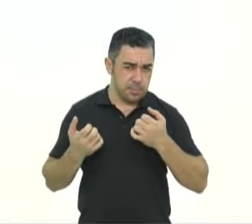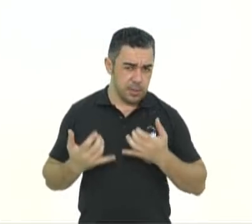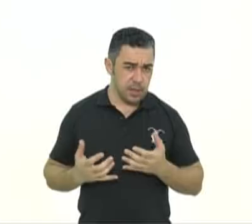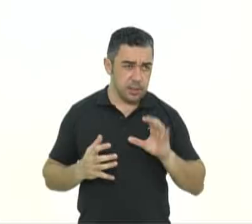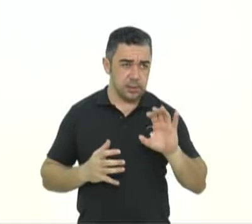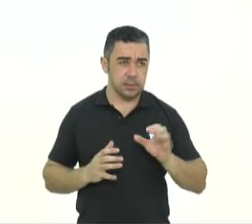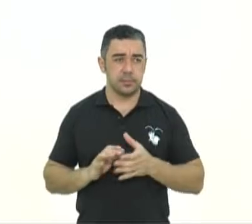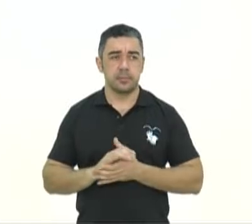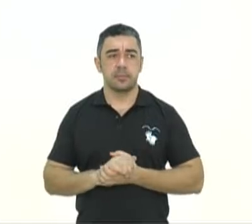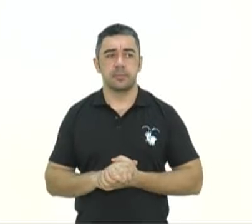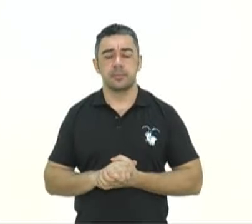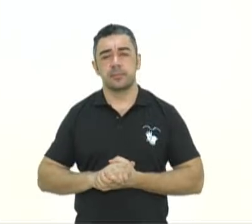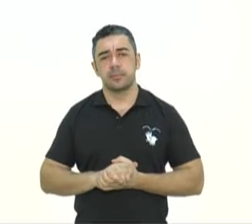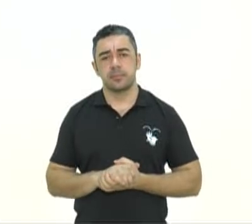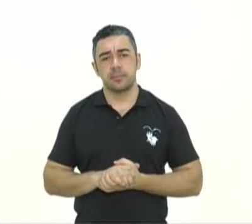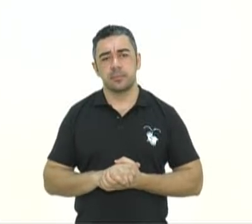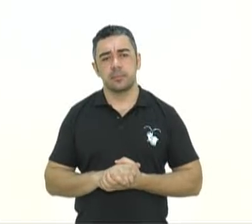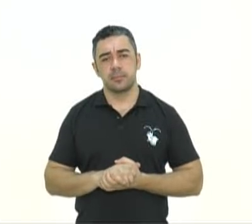assim.